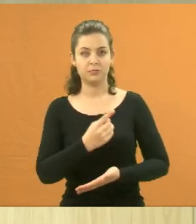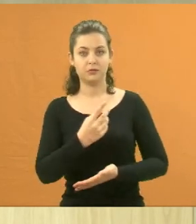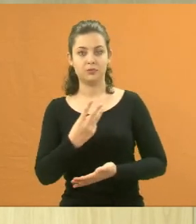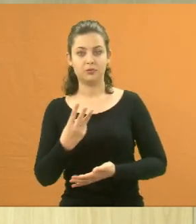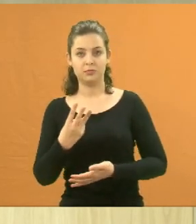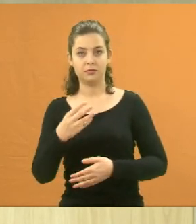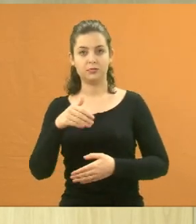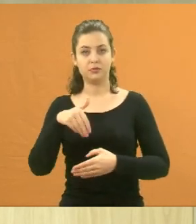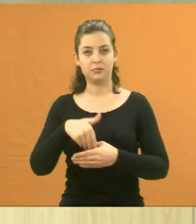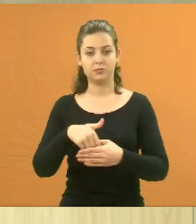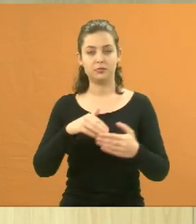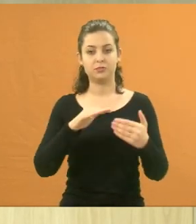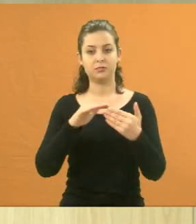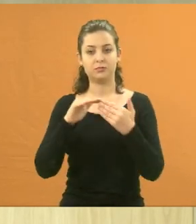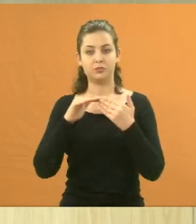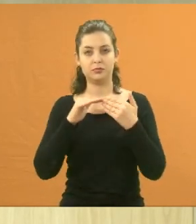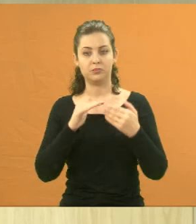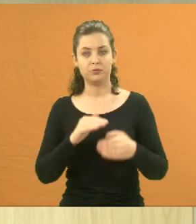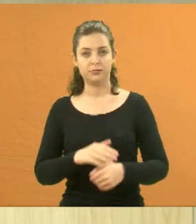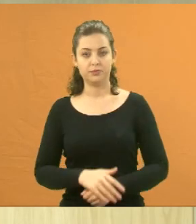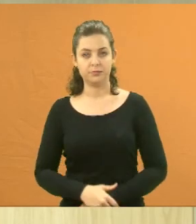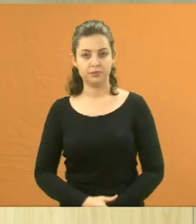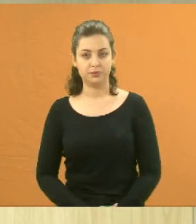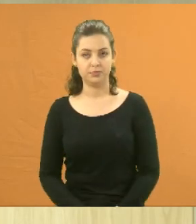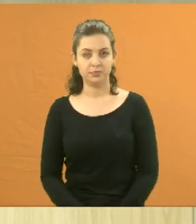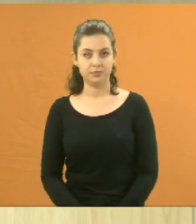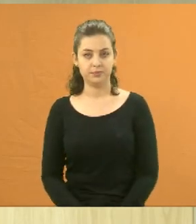13 votos favoráveis.